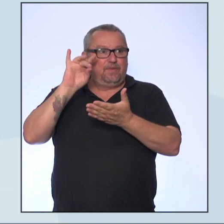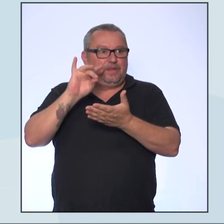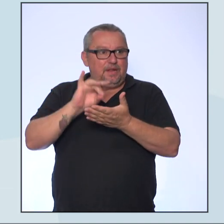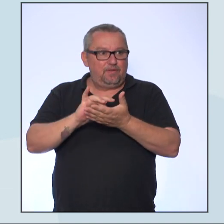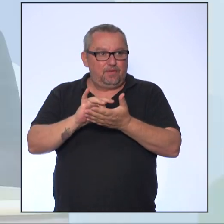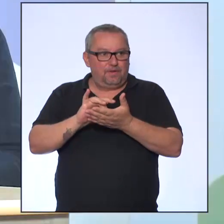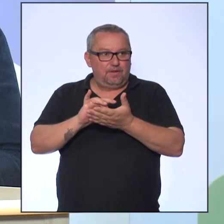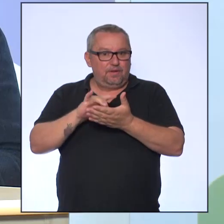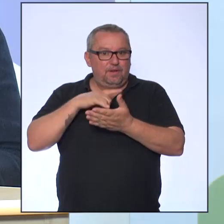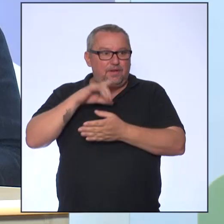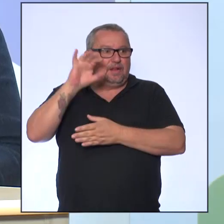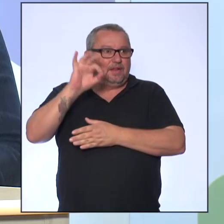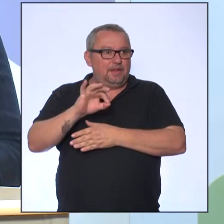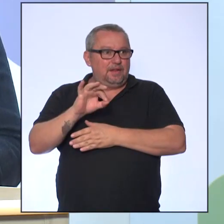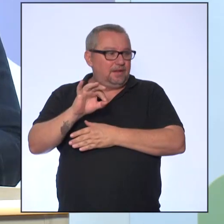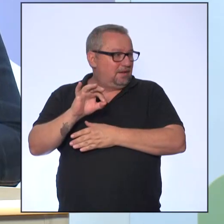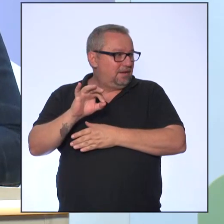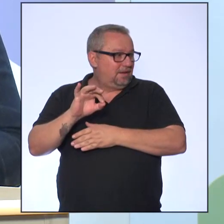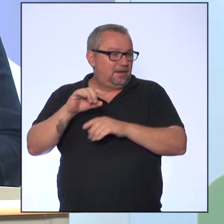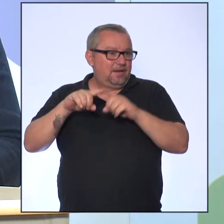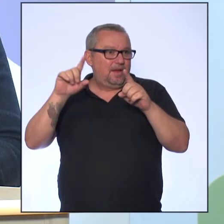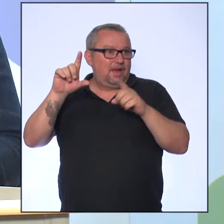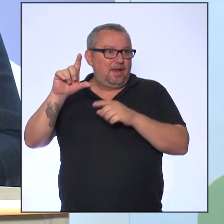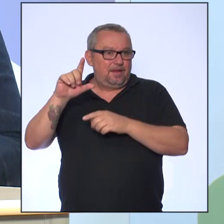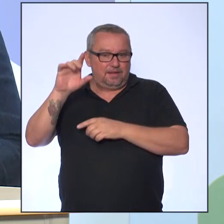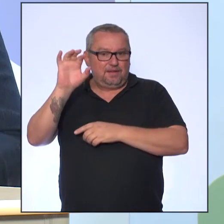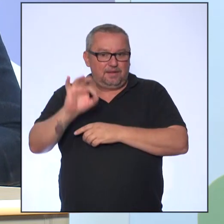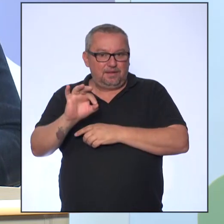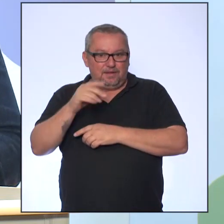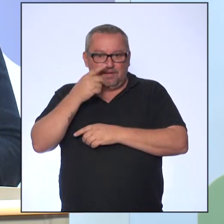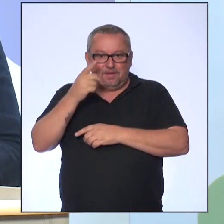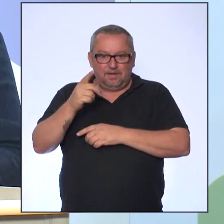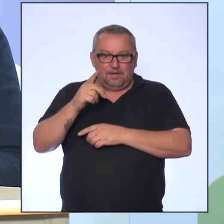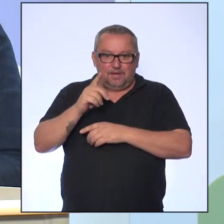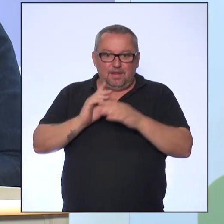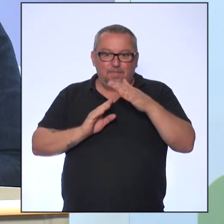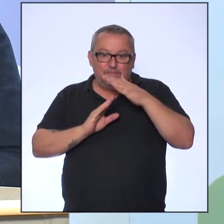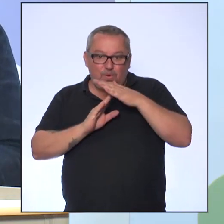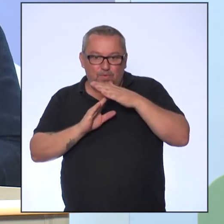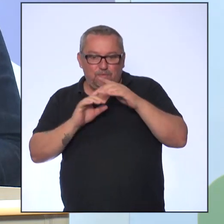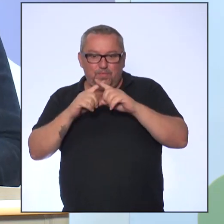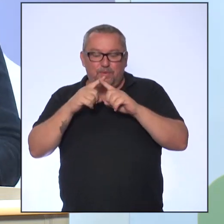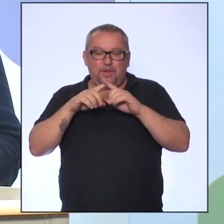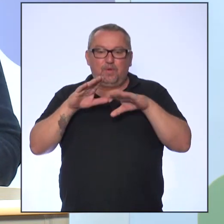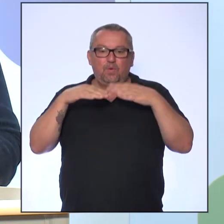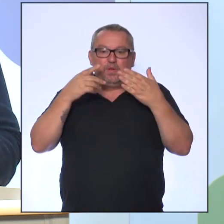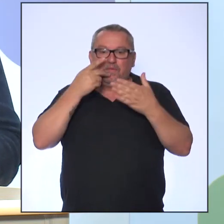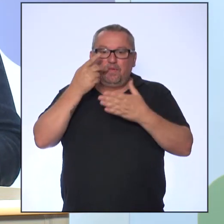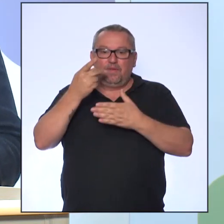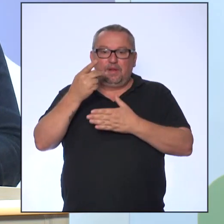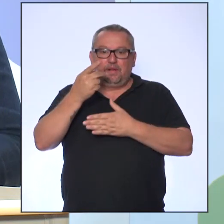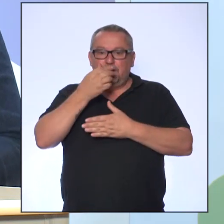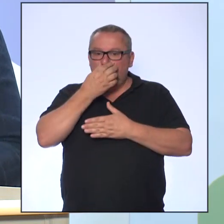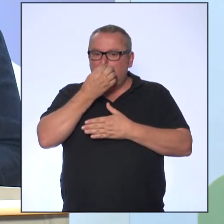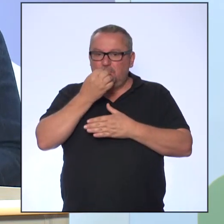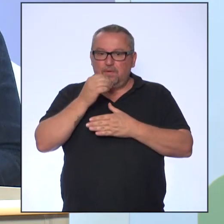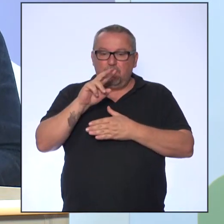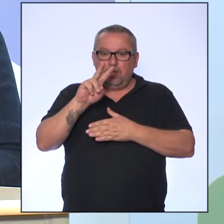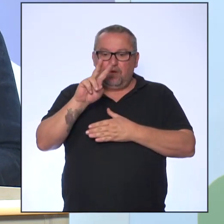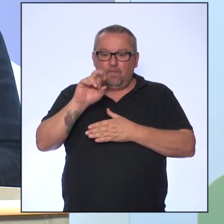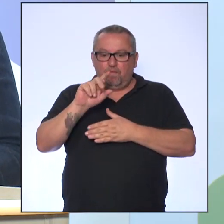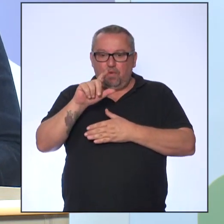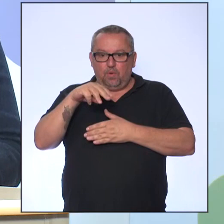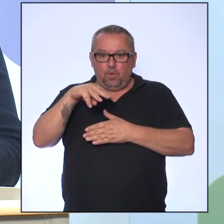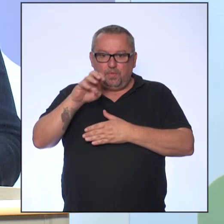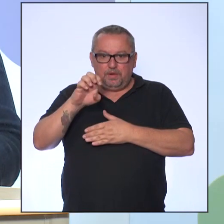gente, ela está certa em falar, né? Ela está certa em determinado ponto, né? Porque quando você fala em volume de